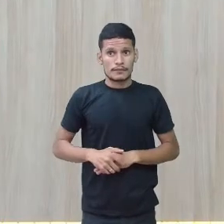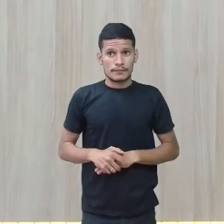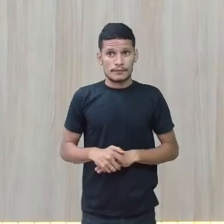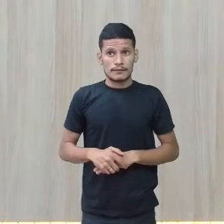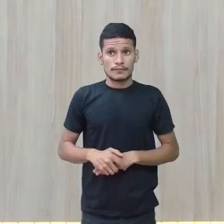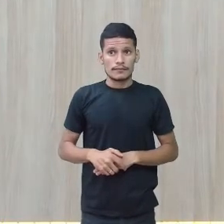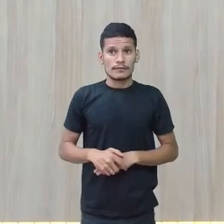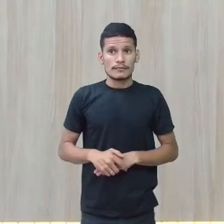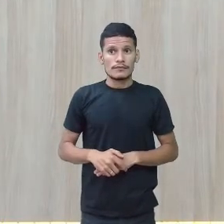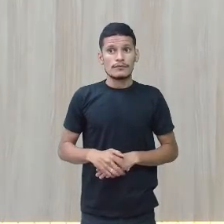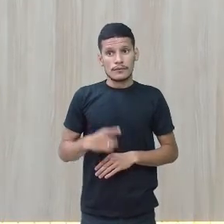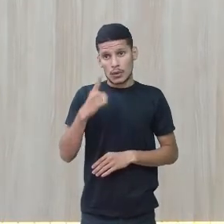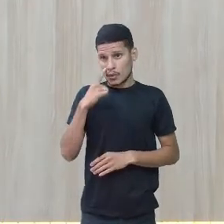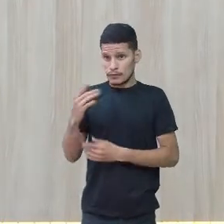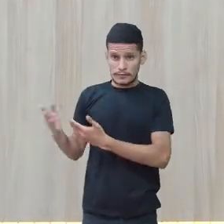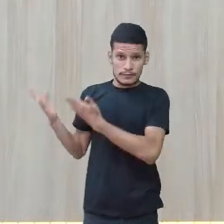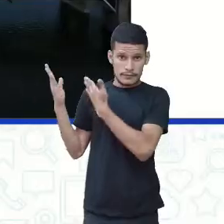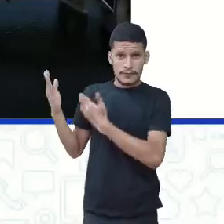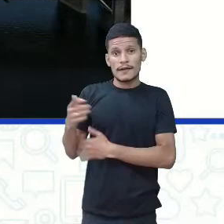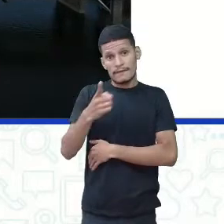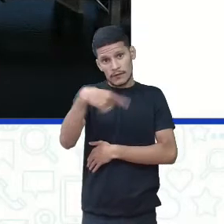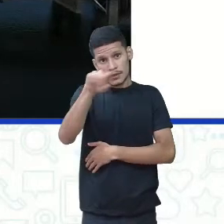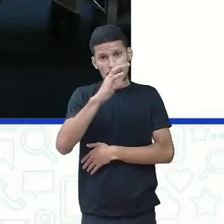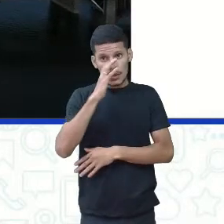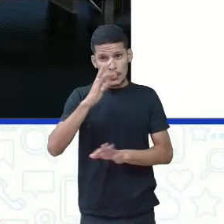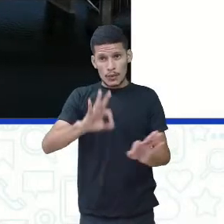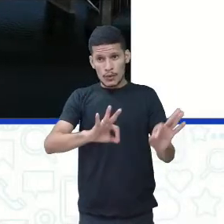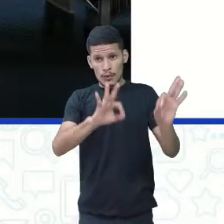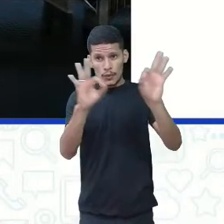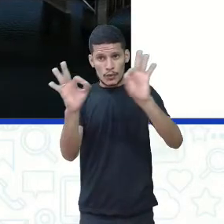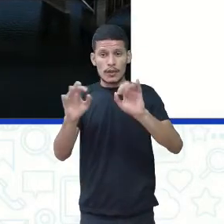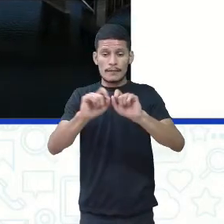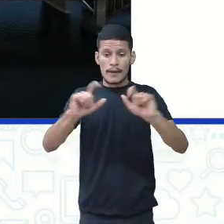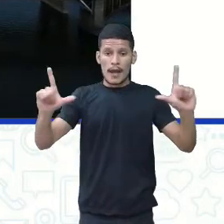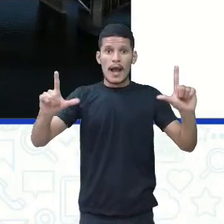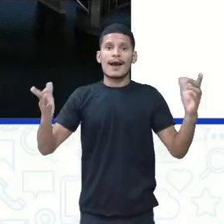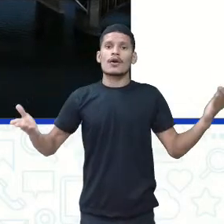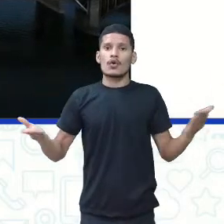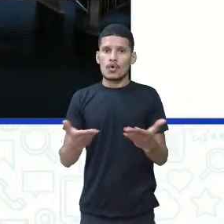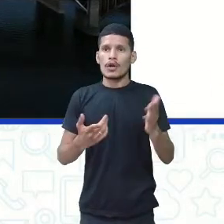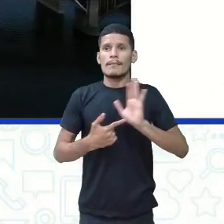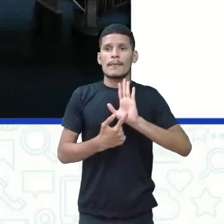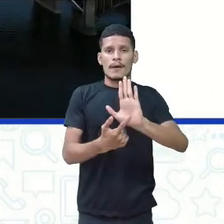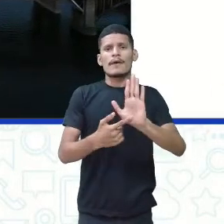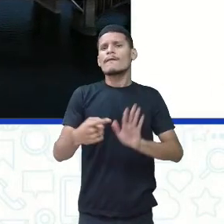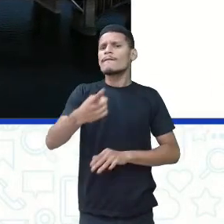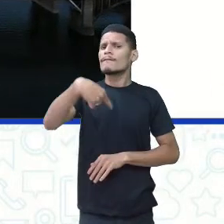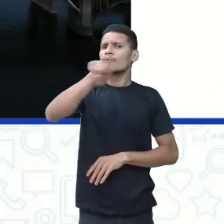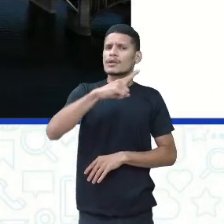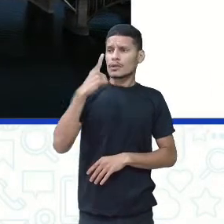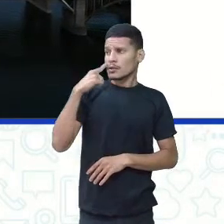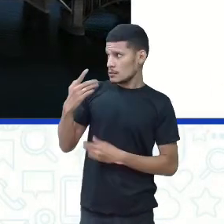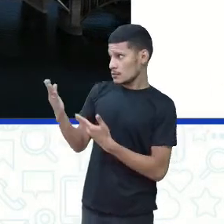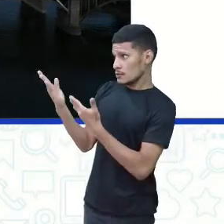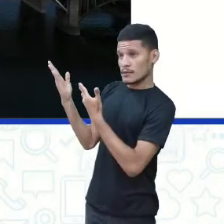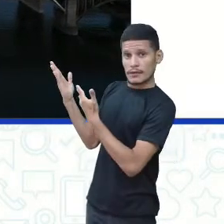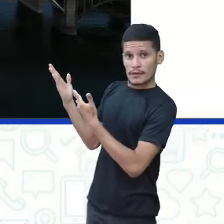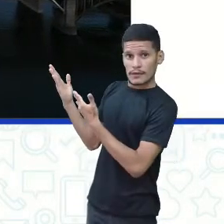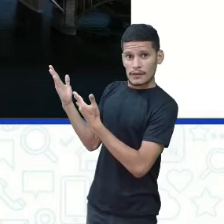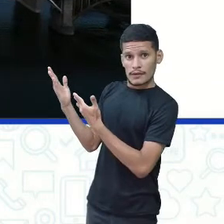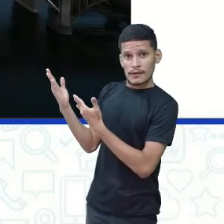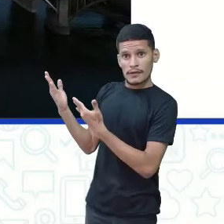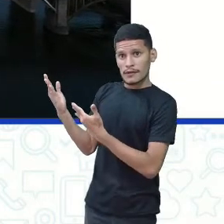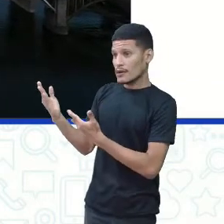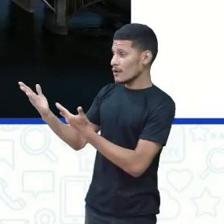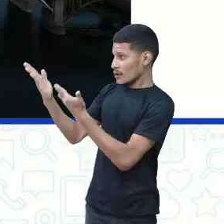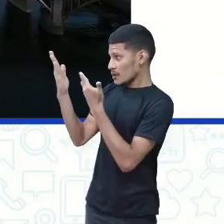deixa eu voltar, aqui. Você que está assistindo aí a aula agora, a Billy vai deixar a tela bem grandona e eu quero que você observe essa imagem aqui, né? Tá reproduzindo